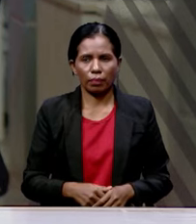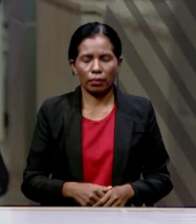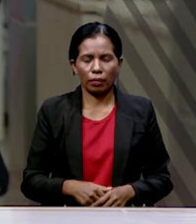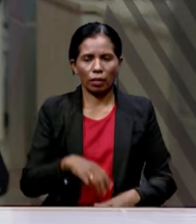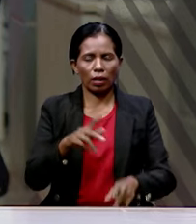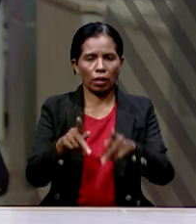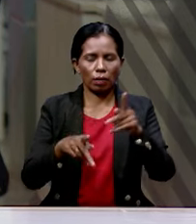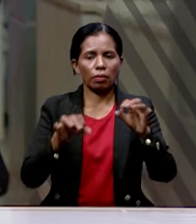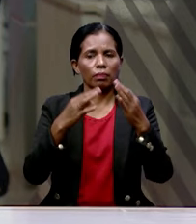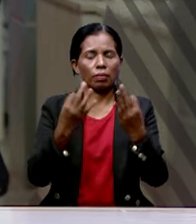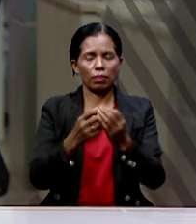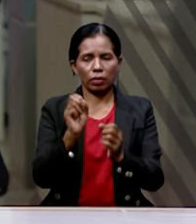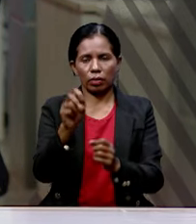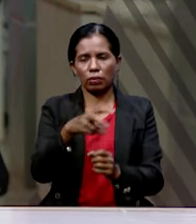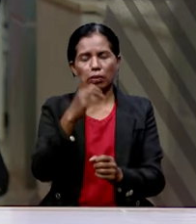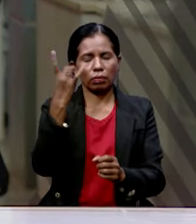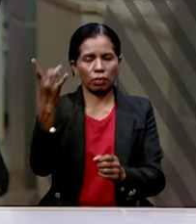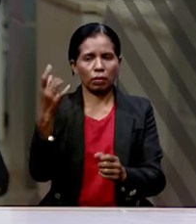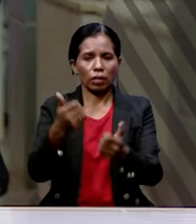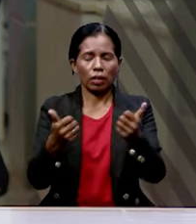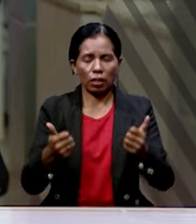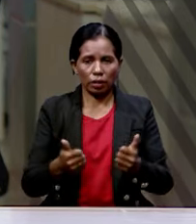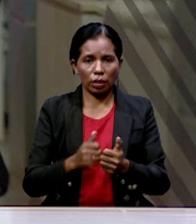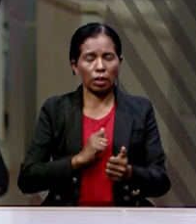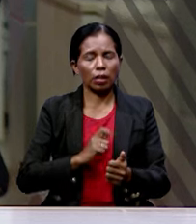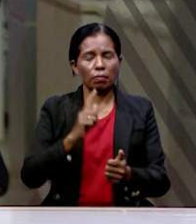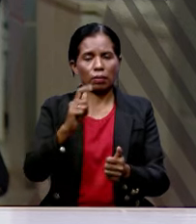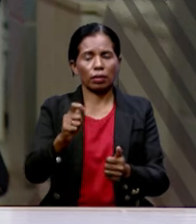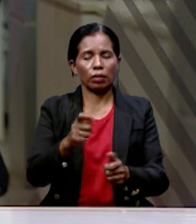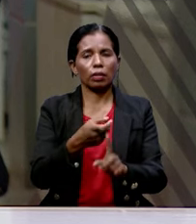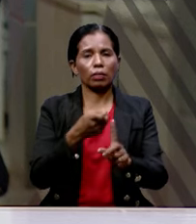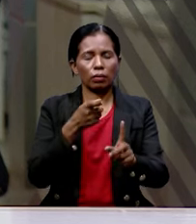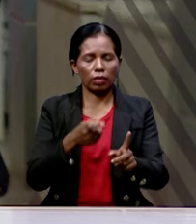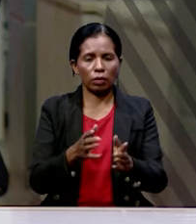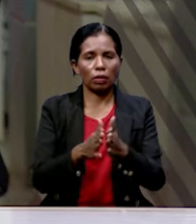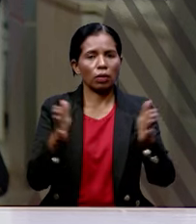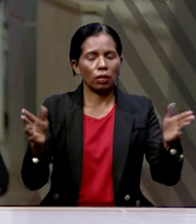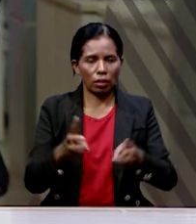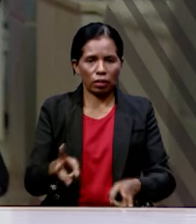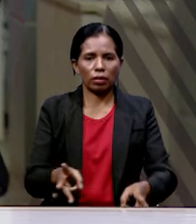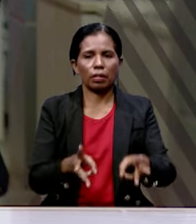Komunidade uma kain sanol resing walu i Aldeia Aimutin Sentru, afetadu husi projetu loke estrada.